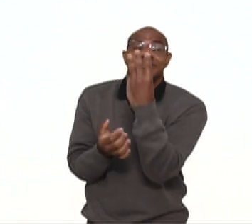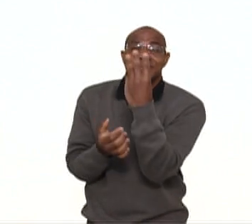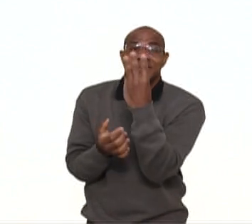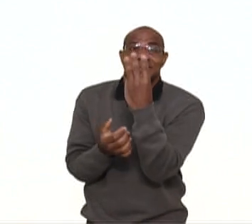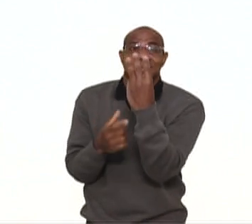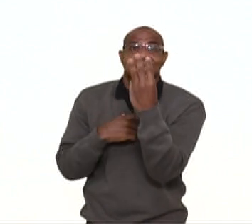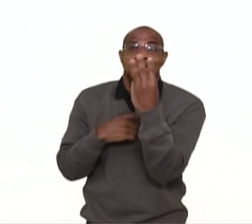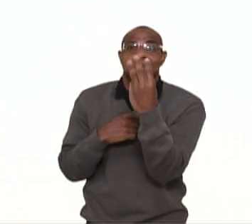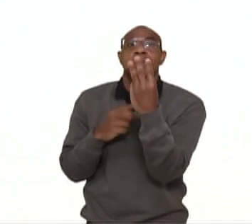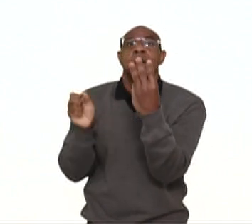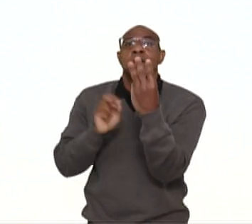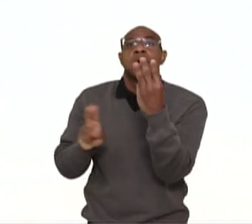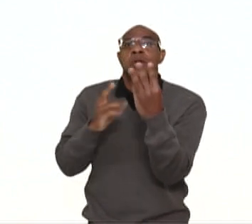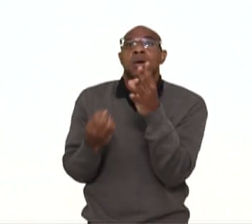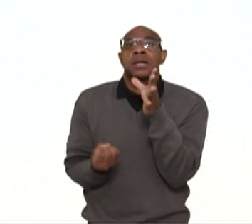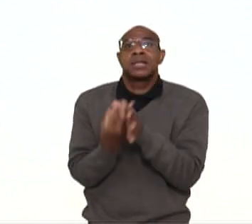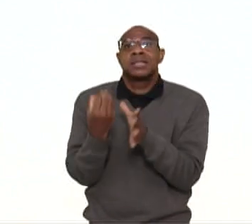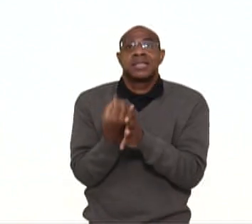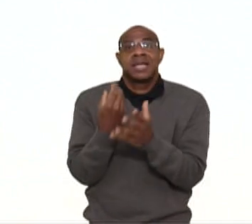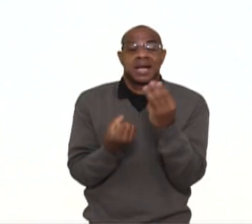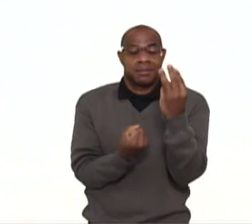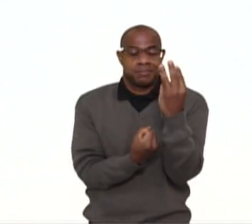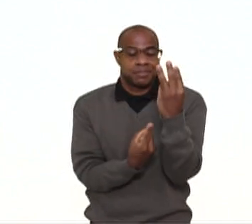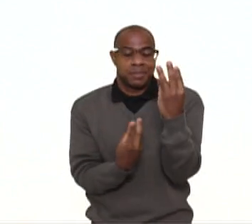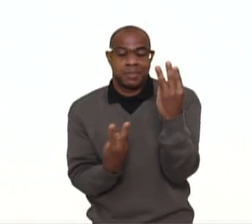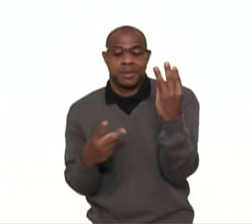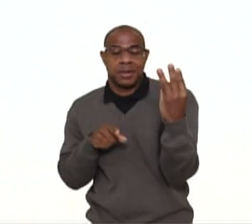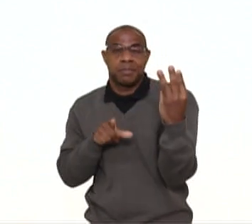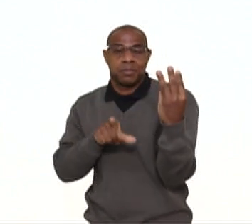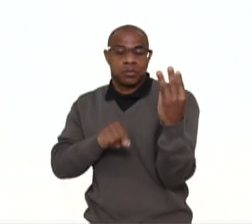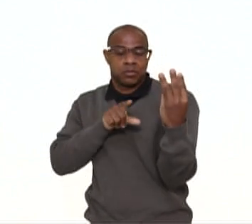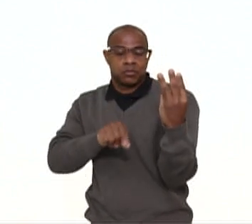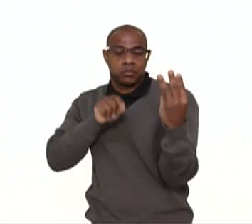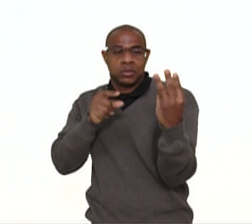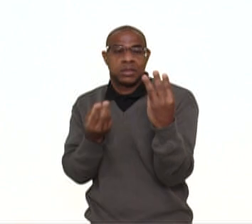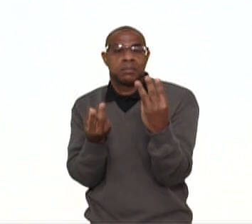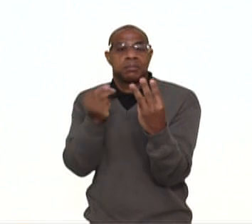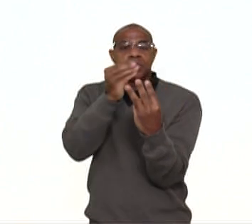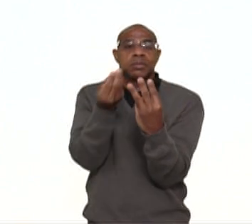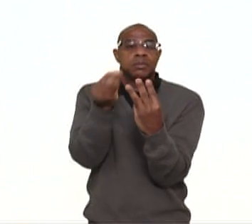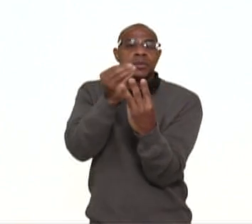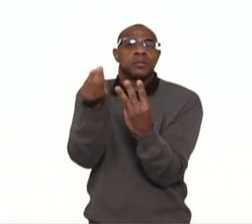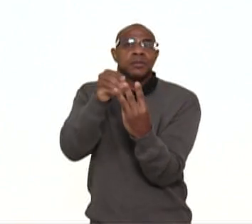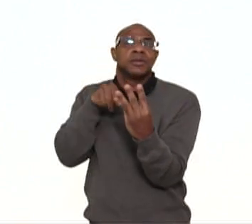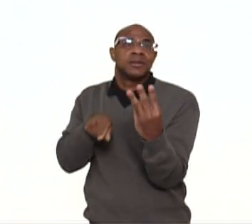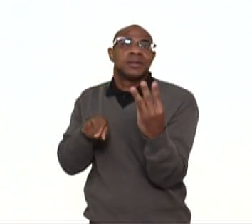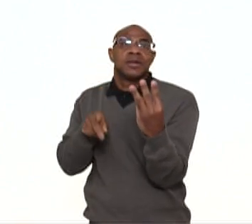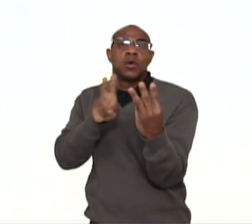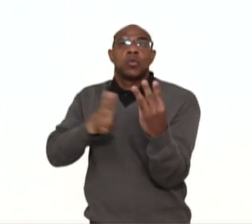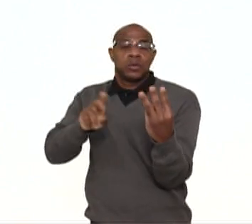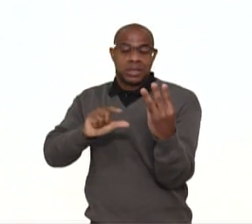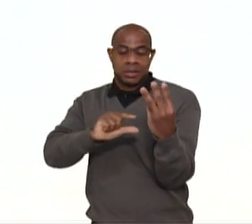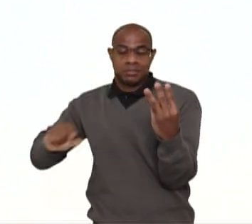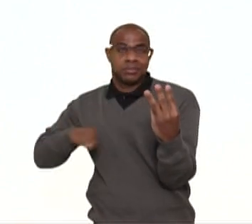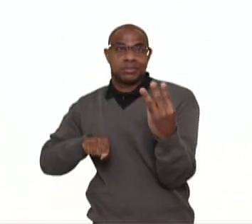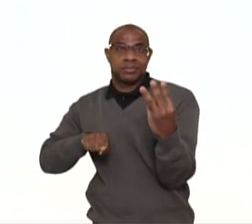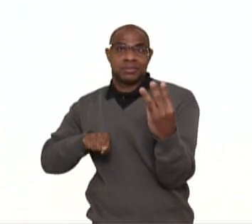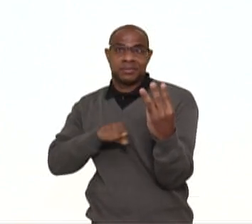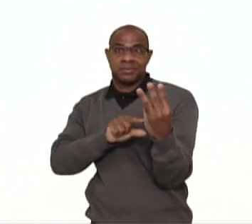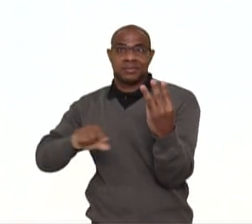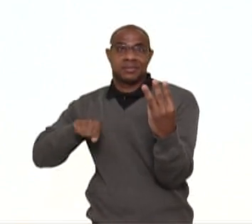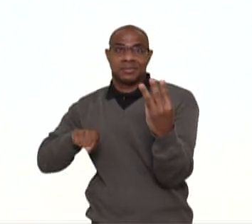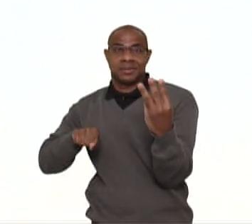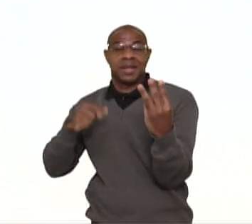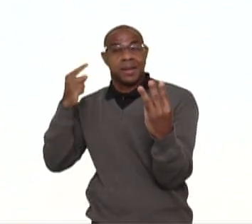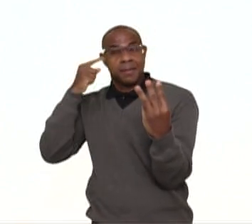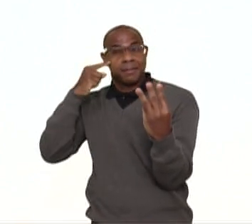nessa pergunta aqui. Quantos números de 3 algarismos distintos eu consigo formar se eu usar esses algarismos aqui? Tá bom?